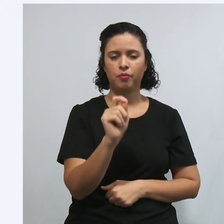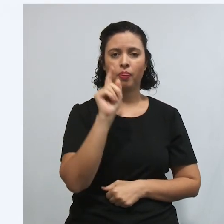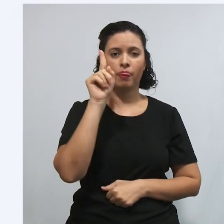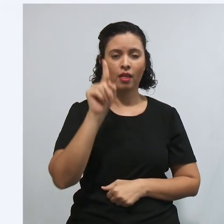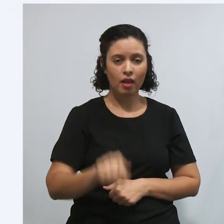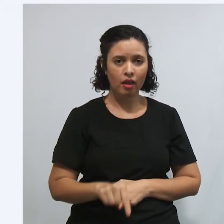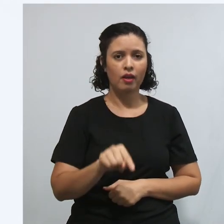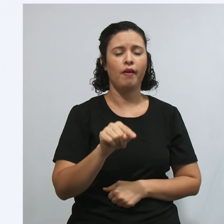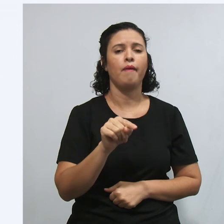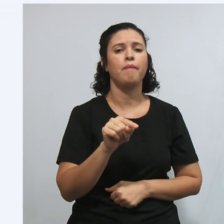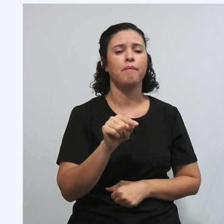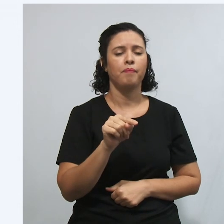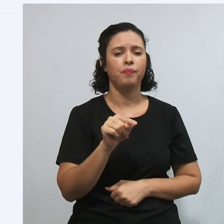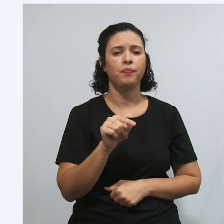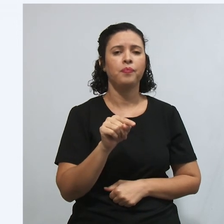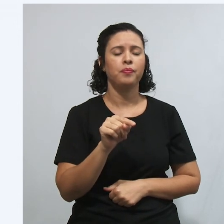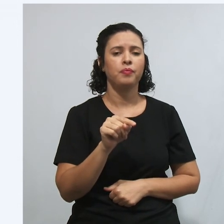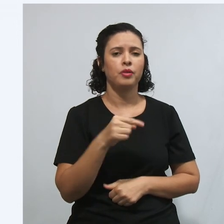um processo